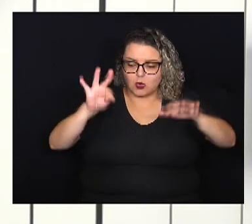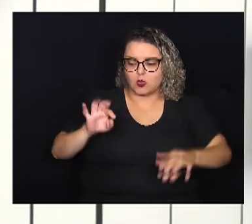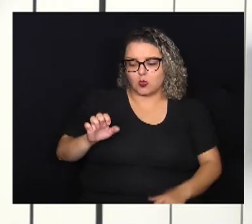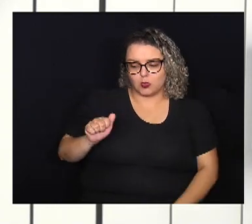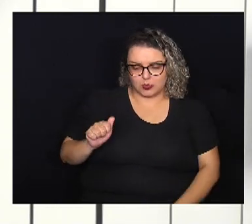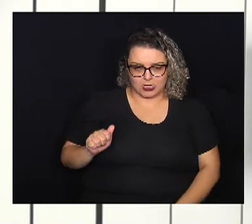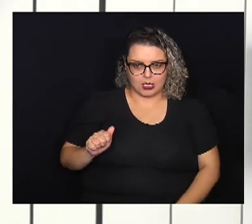espectro autista.